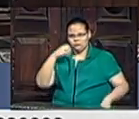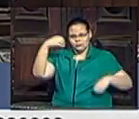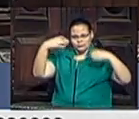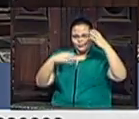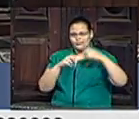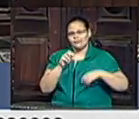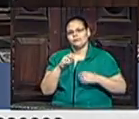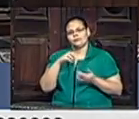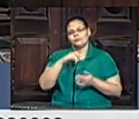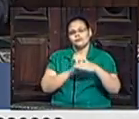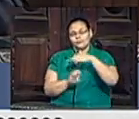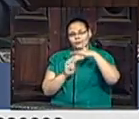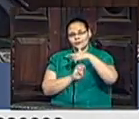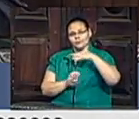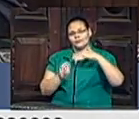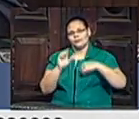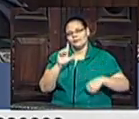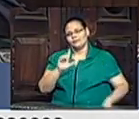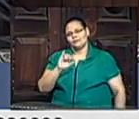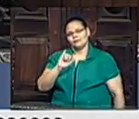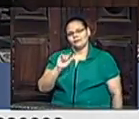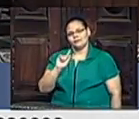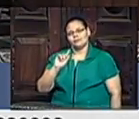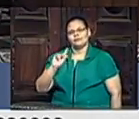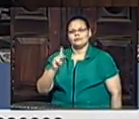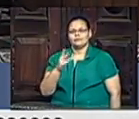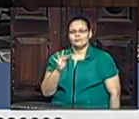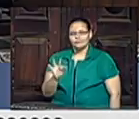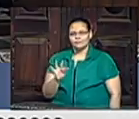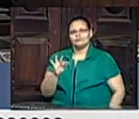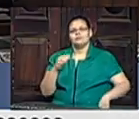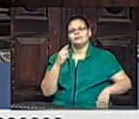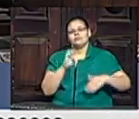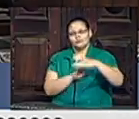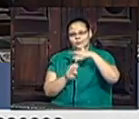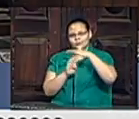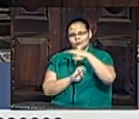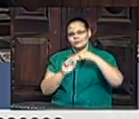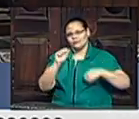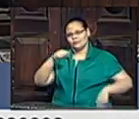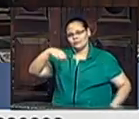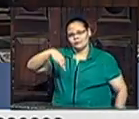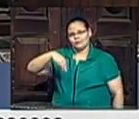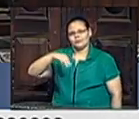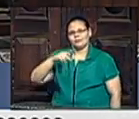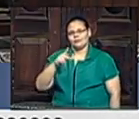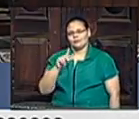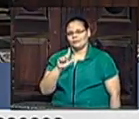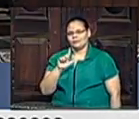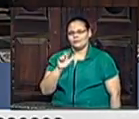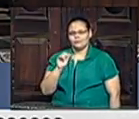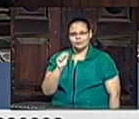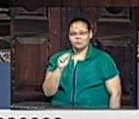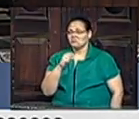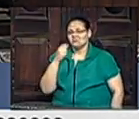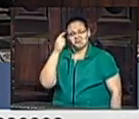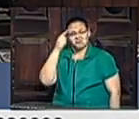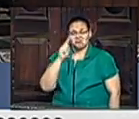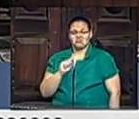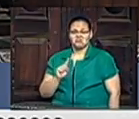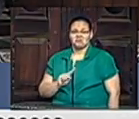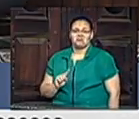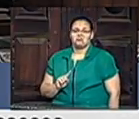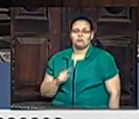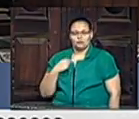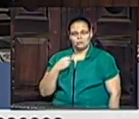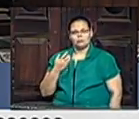por exemplo? Nós não sabemos, são boas, são ruins, nós não sabemos. Aqui nesta casa, e eu não canso de